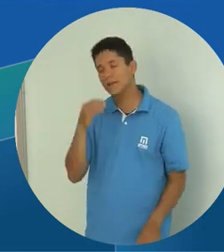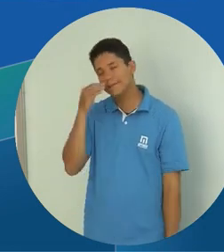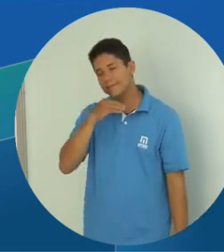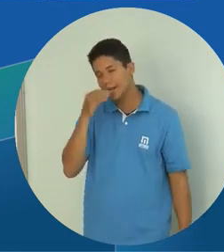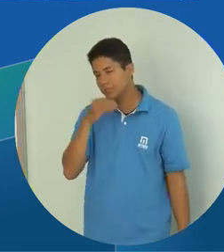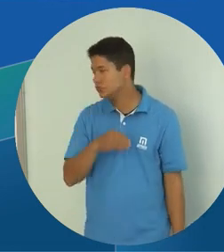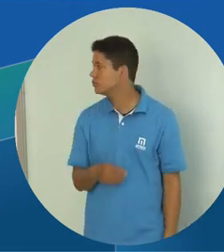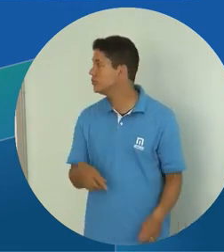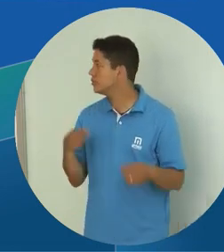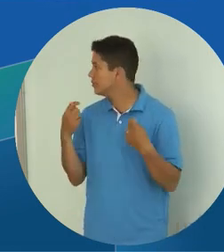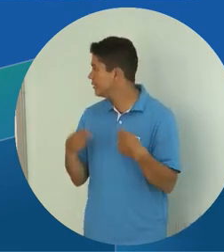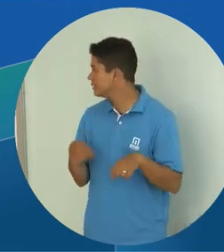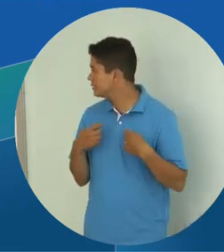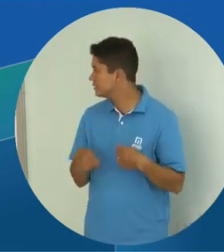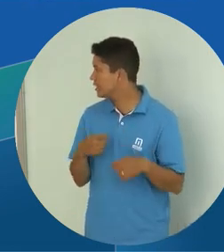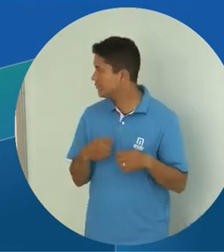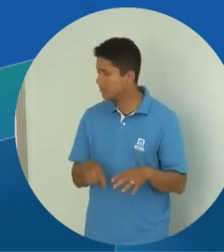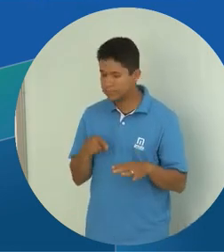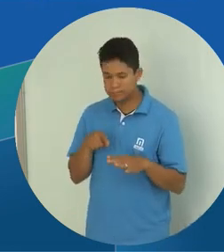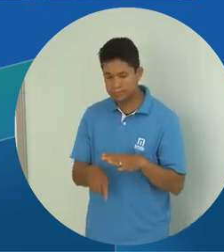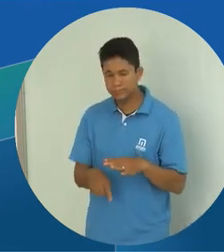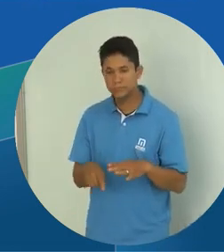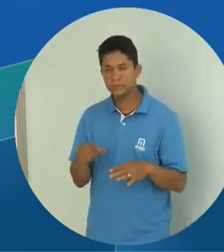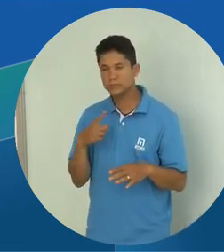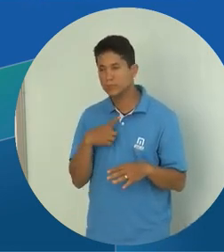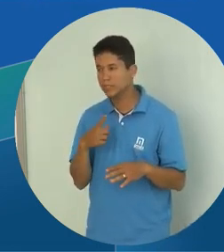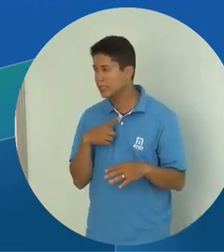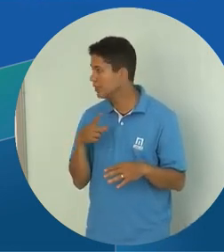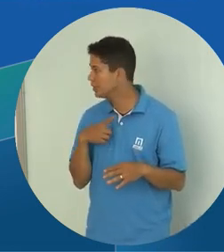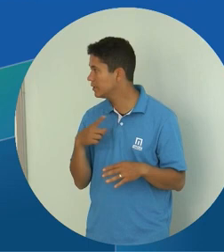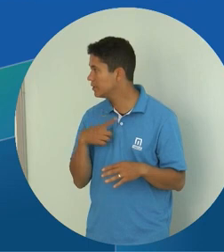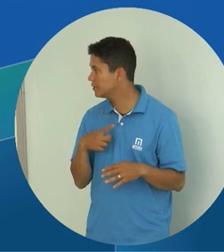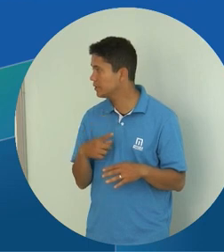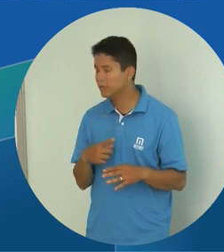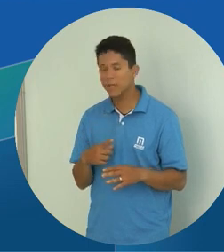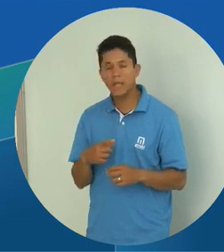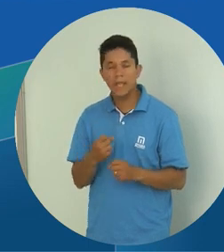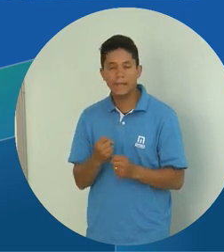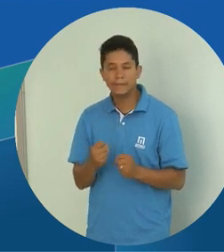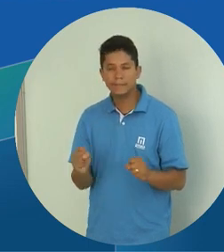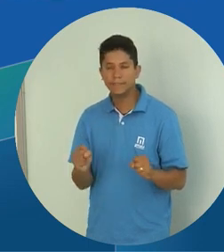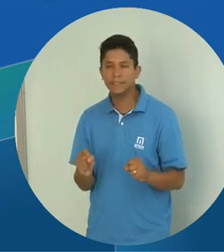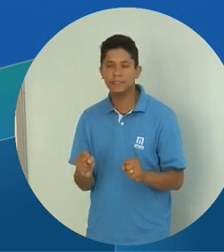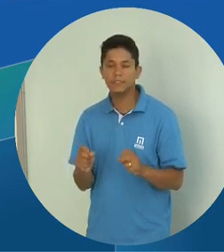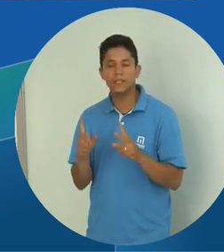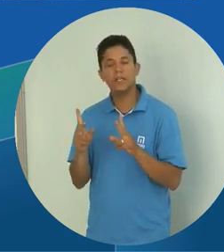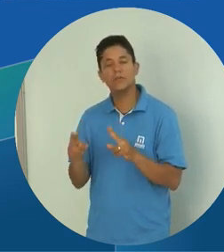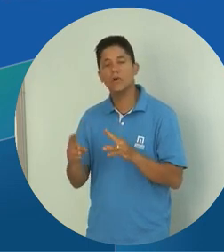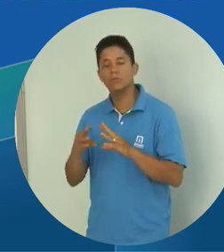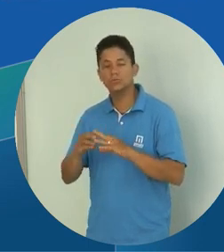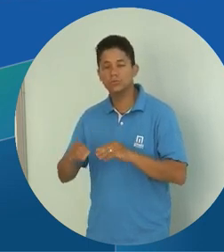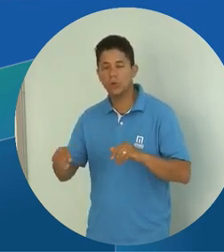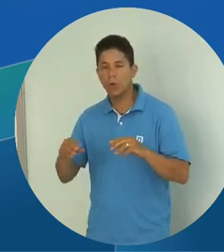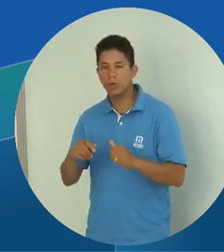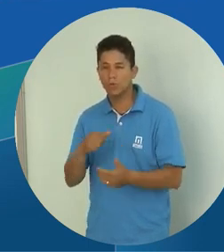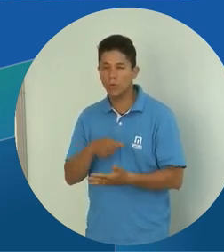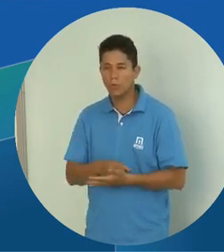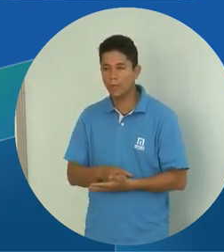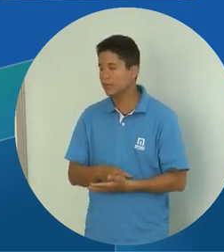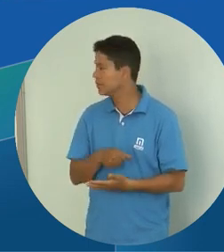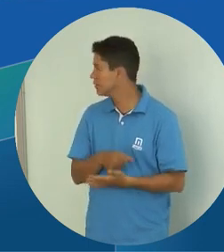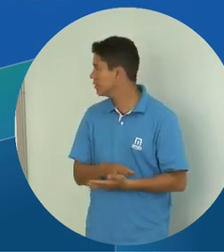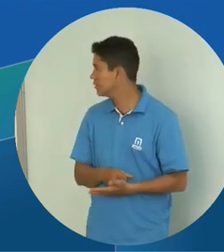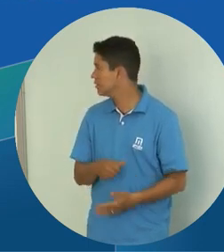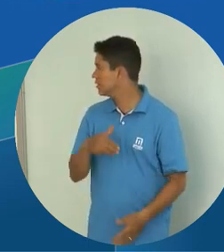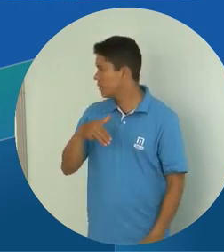Precisava ser preenchido com um material que tinha uma resistência parecida com o solo compactado, né? E a nanosílica atendia